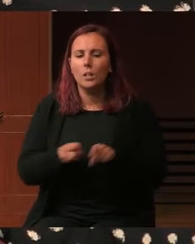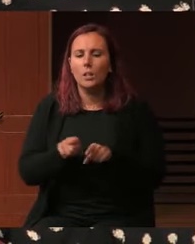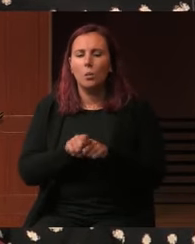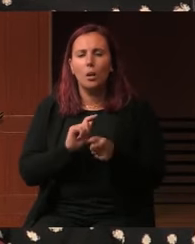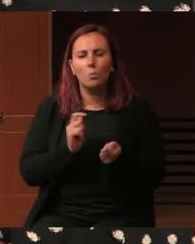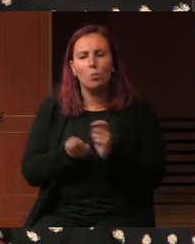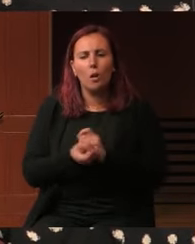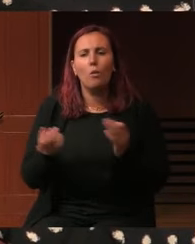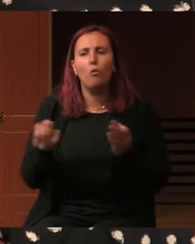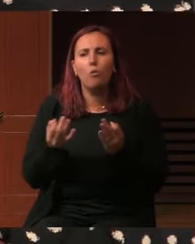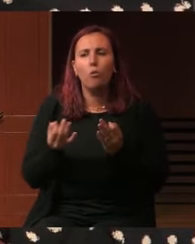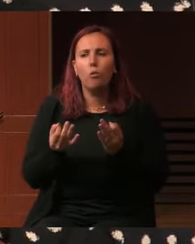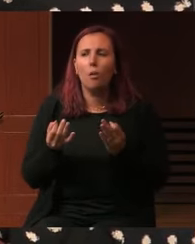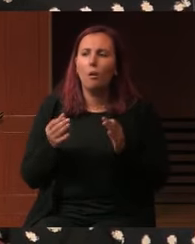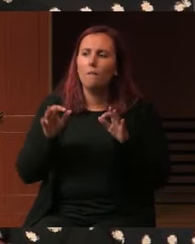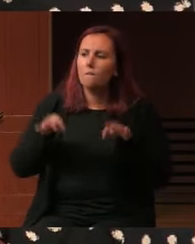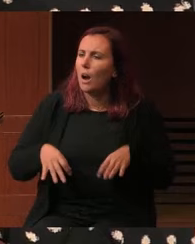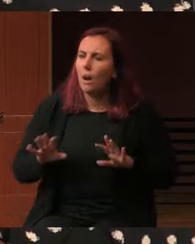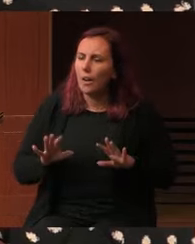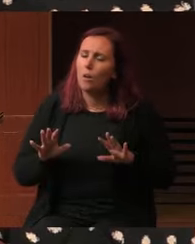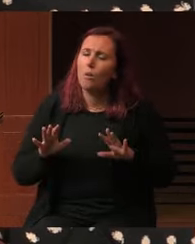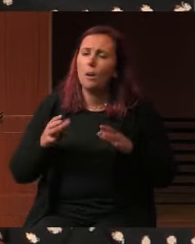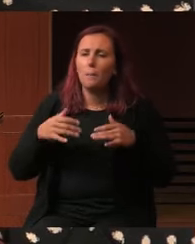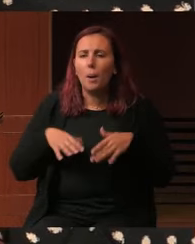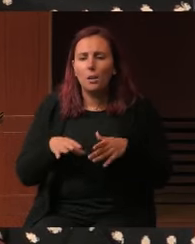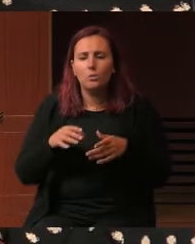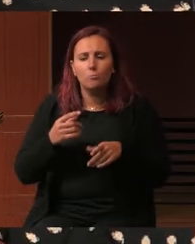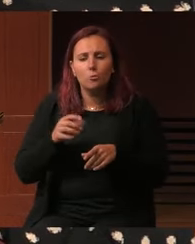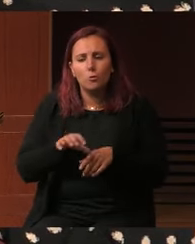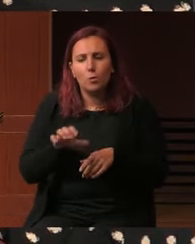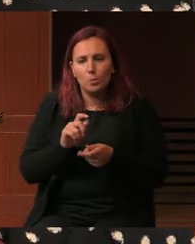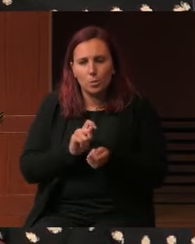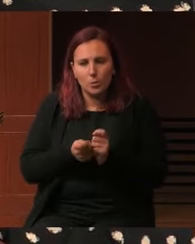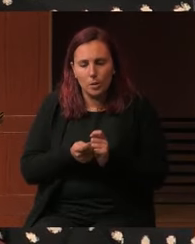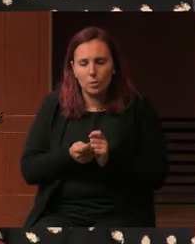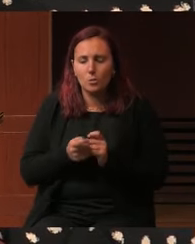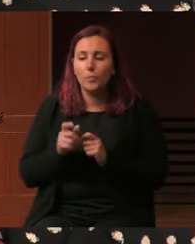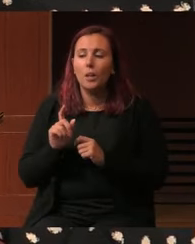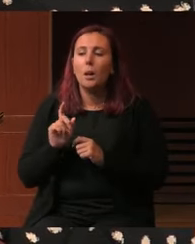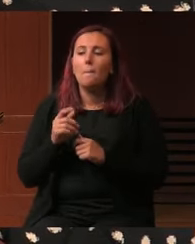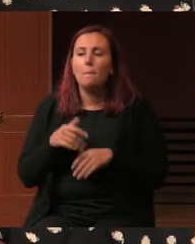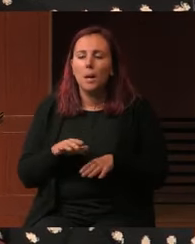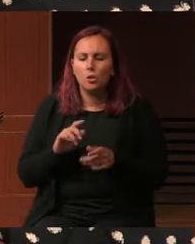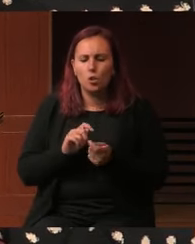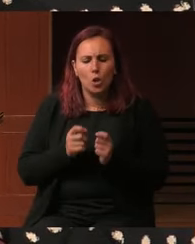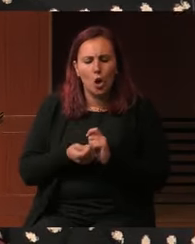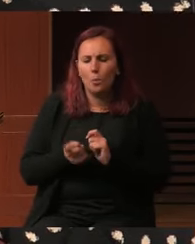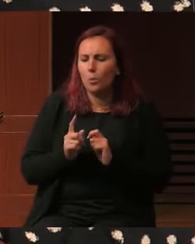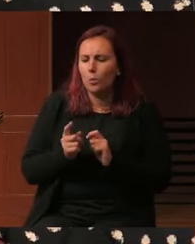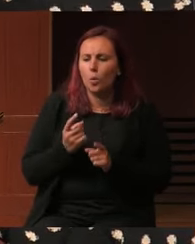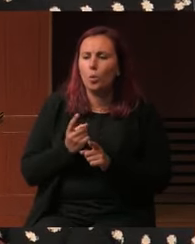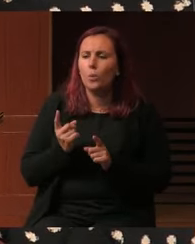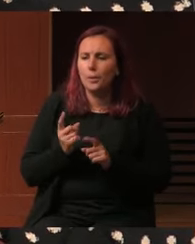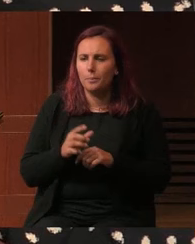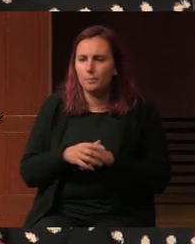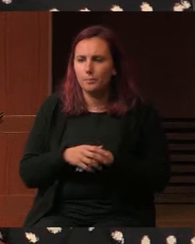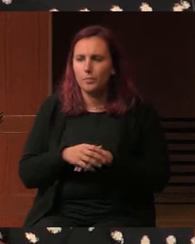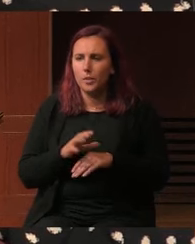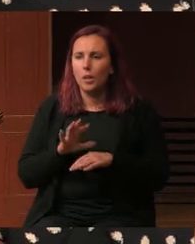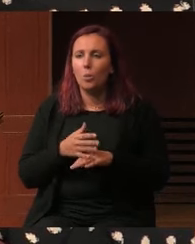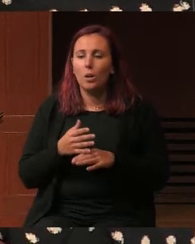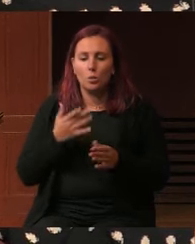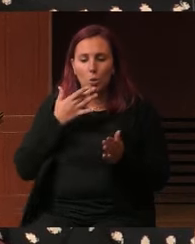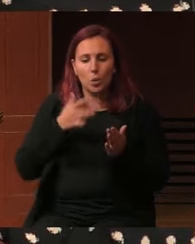de existir, serão diferentes. O que é que não mudou? Não mudou o que nós esperamos encontrar no